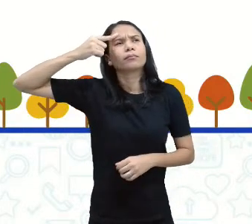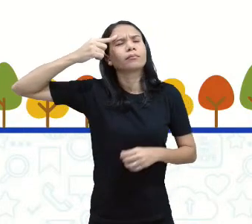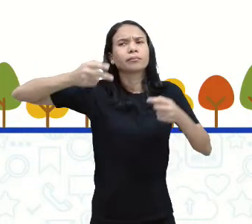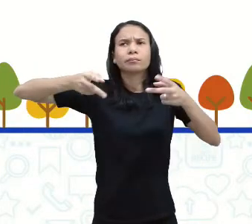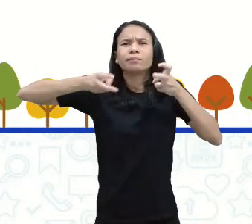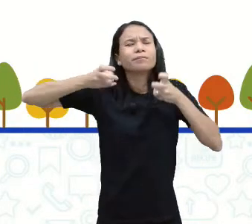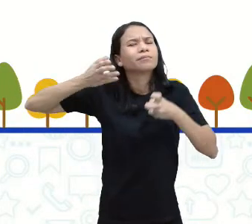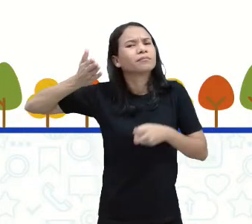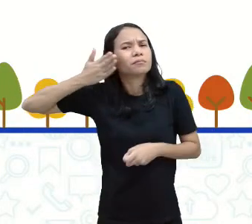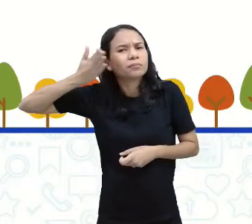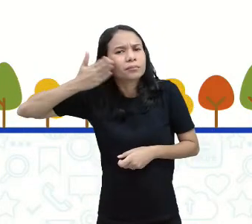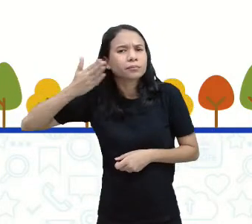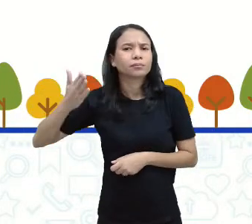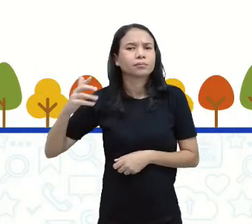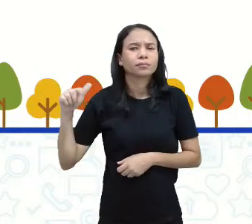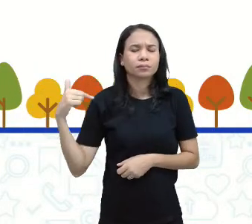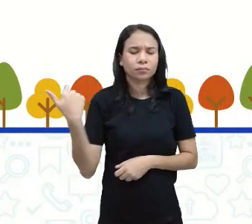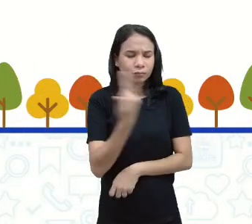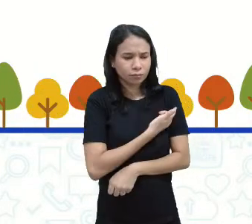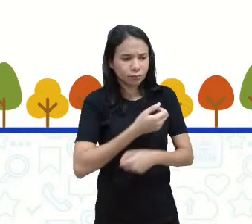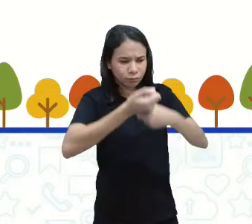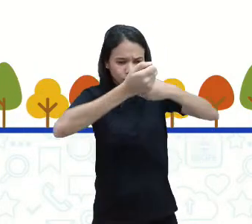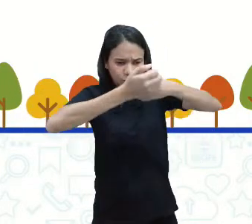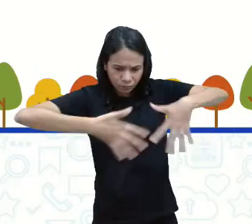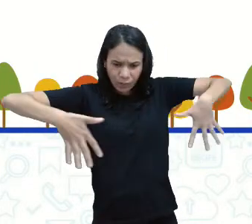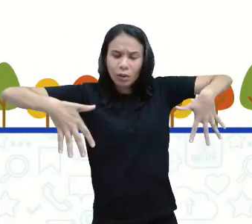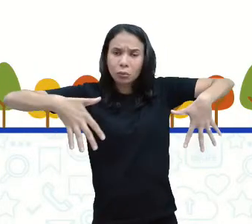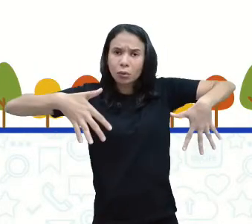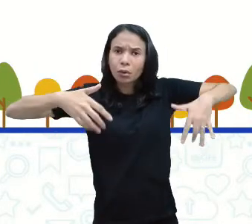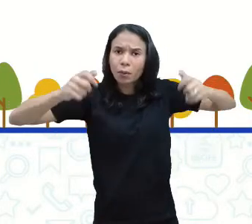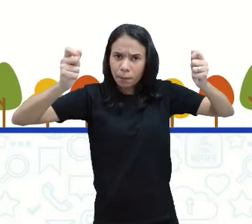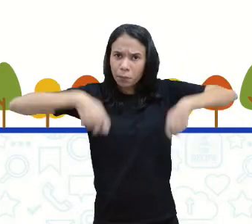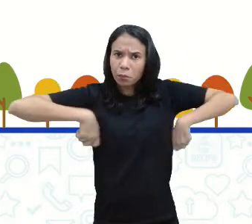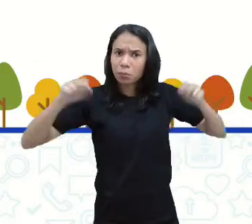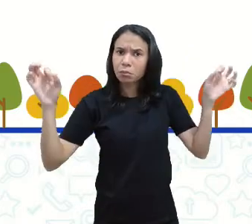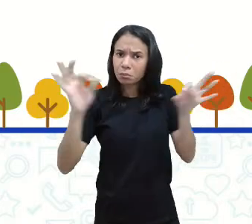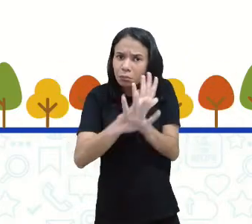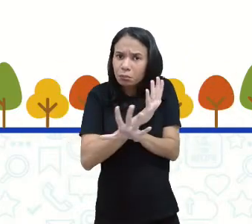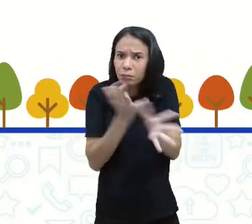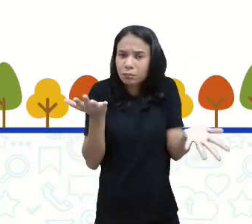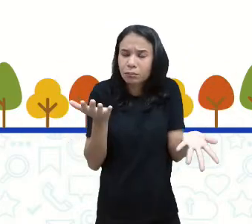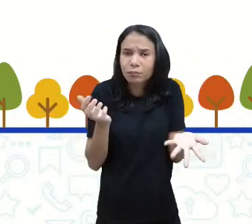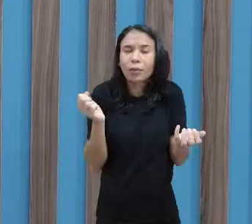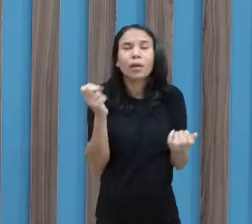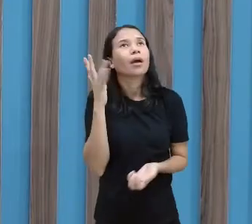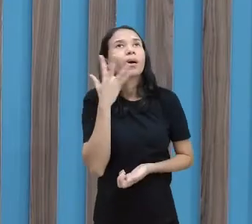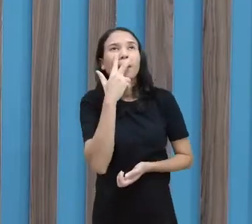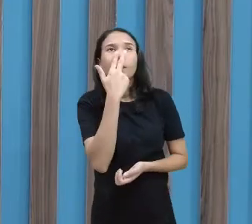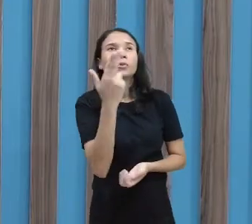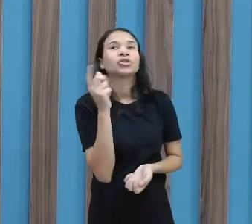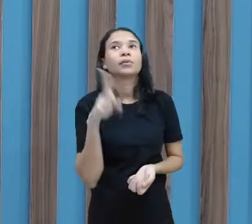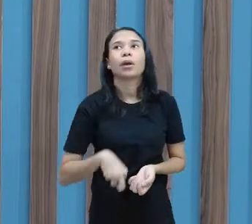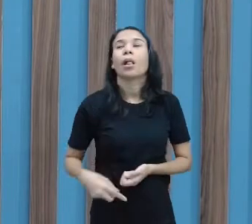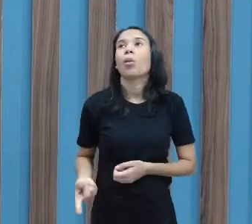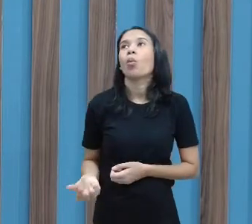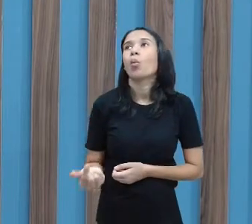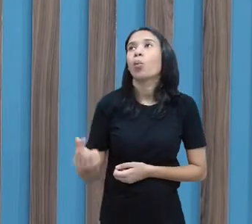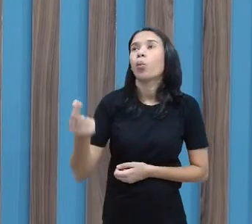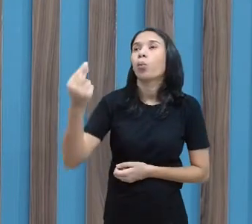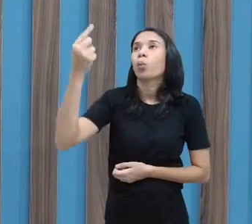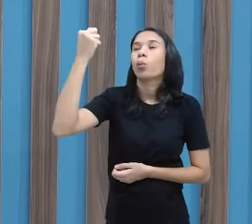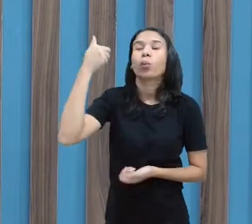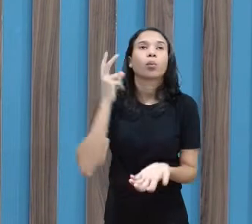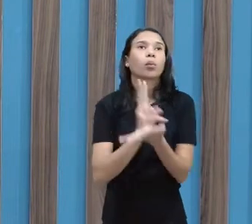entender que os nossos recursos naturais podiam se acabar, né? Imaginava-se que era infinitos, que